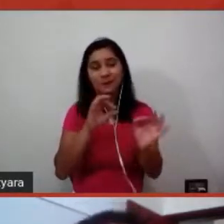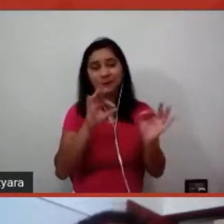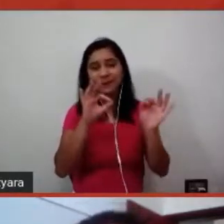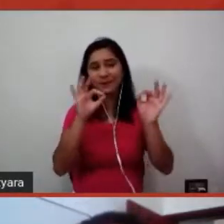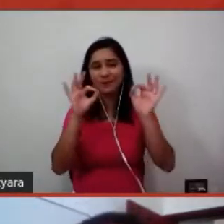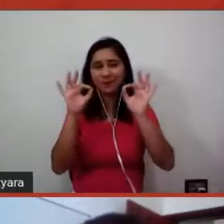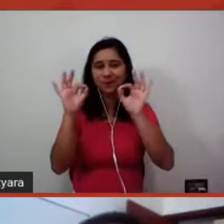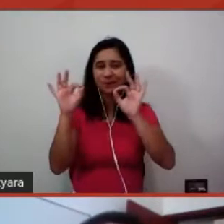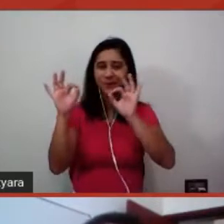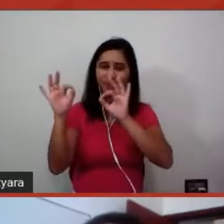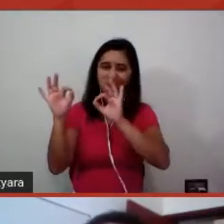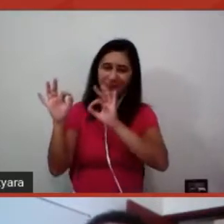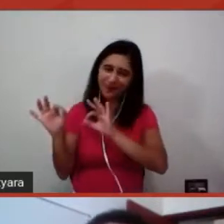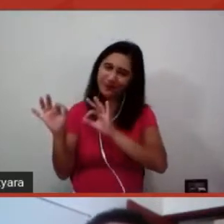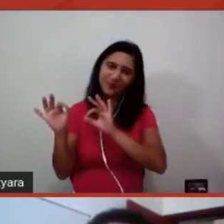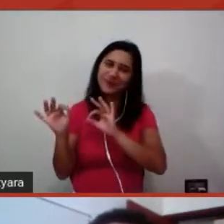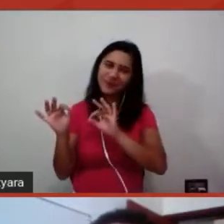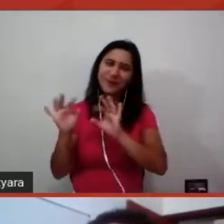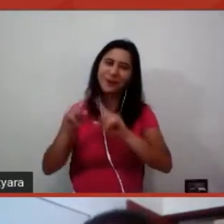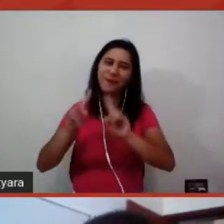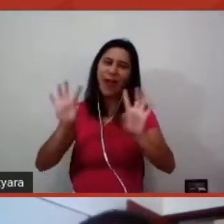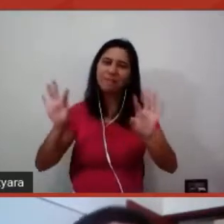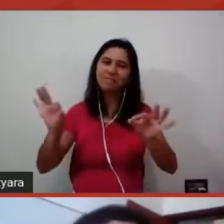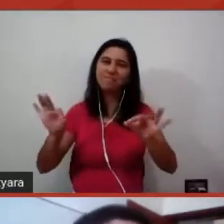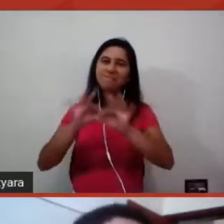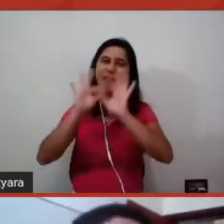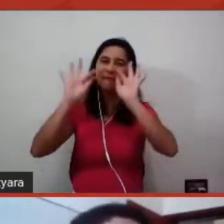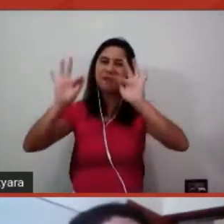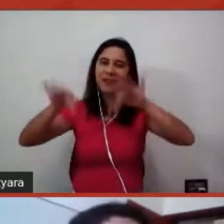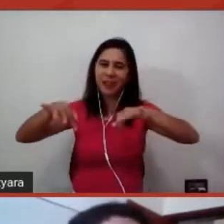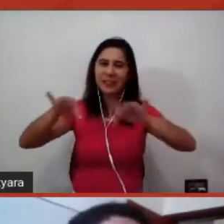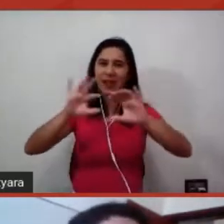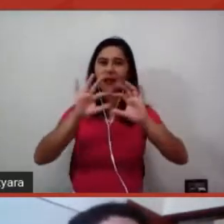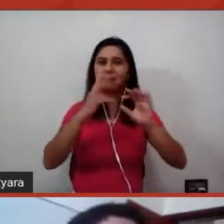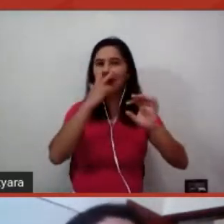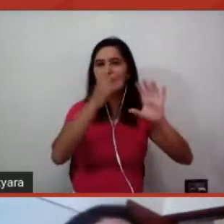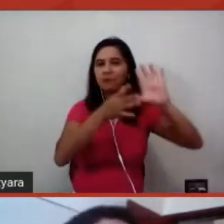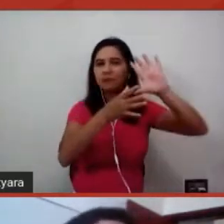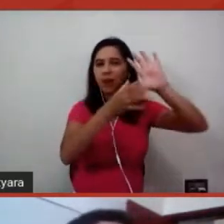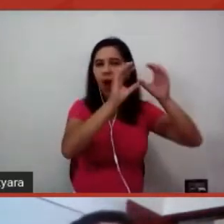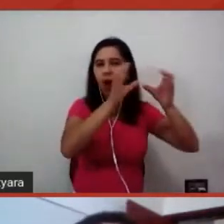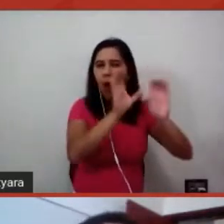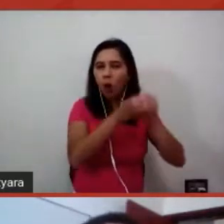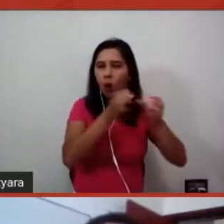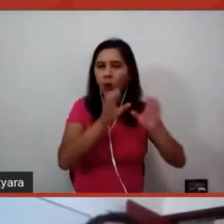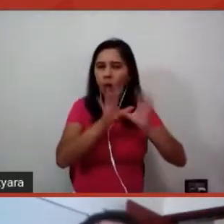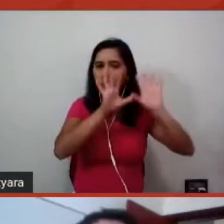para, enfim, fazer um fechamento, tentar costurar aí